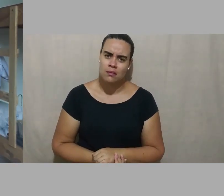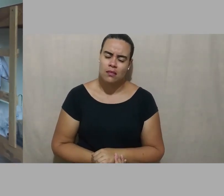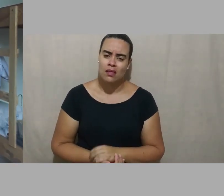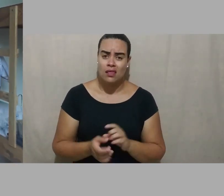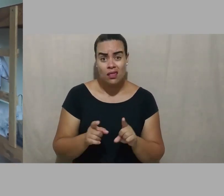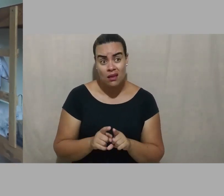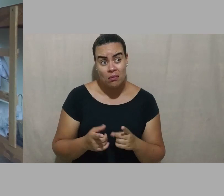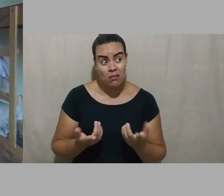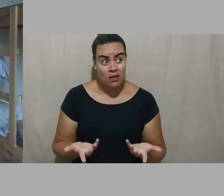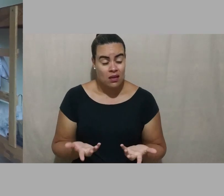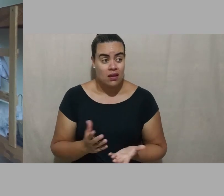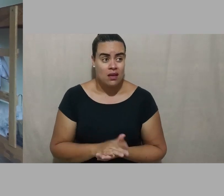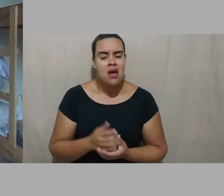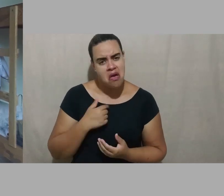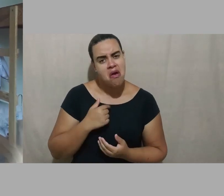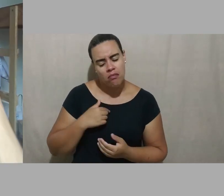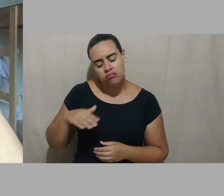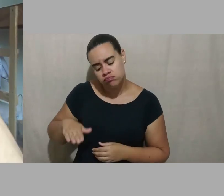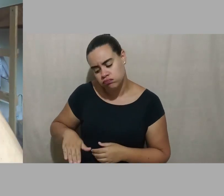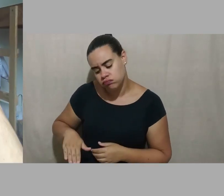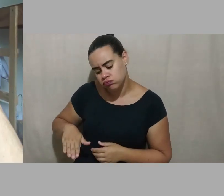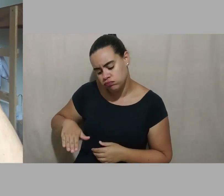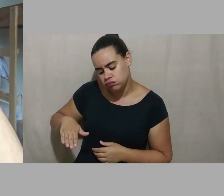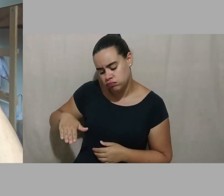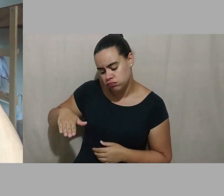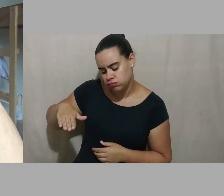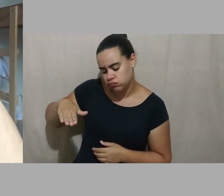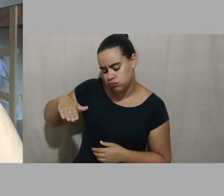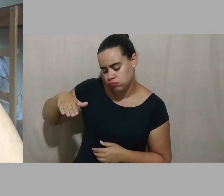E... Bem, fui crescendo,